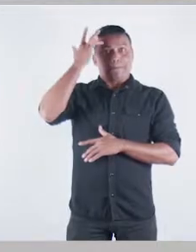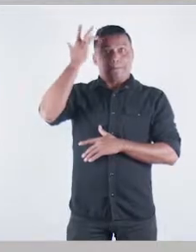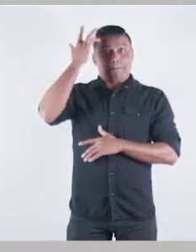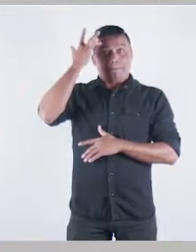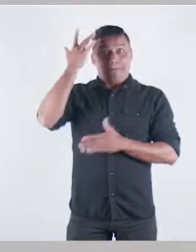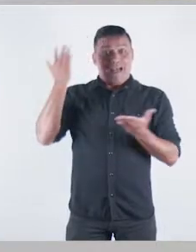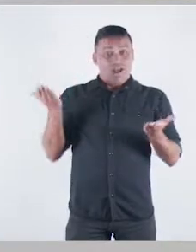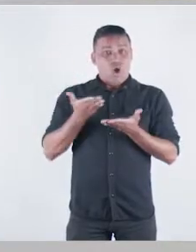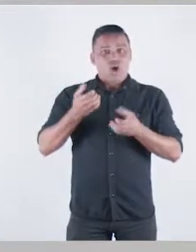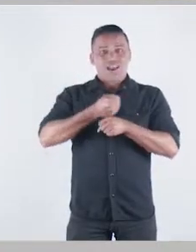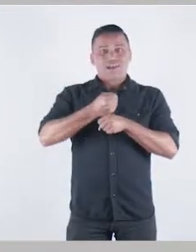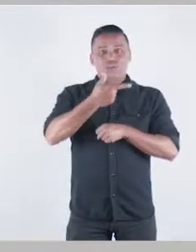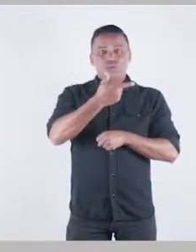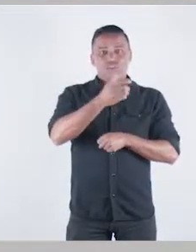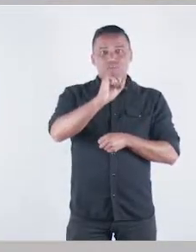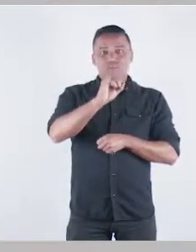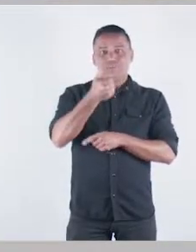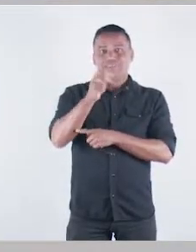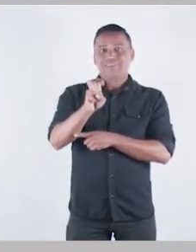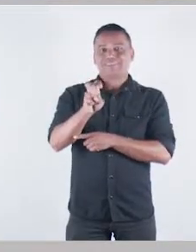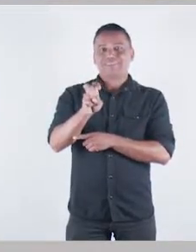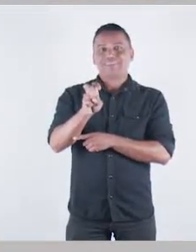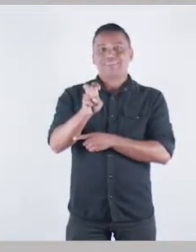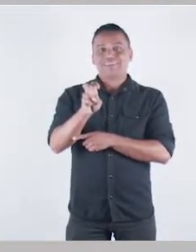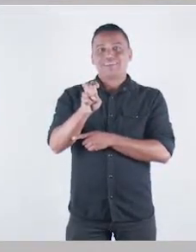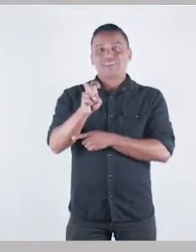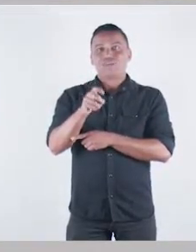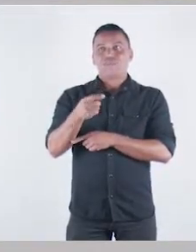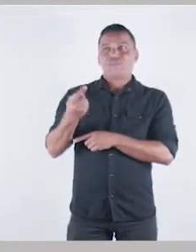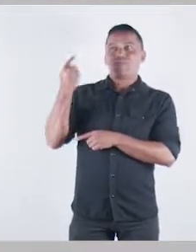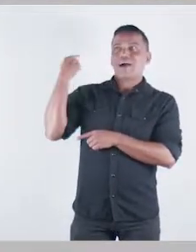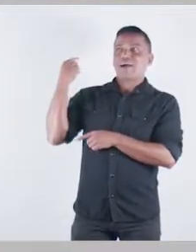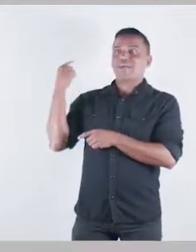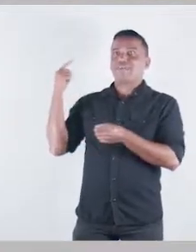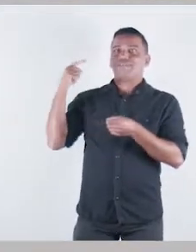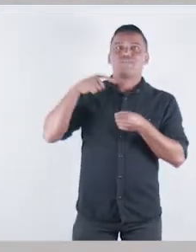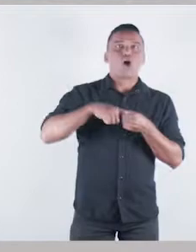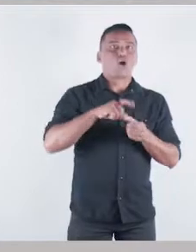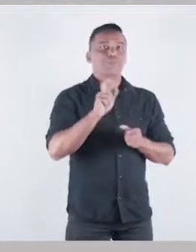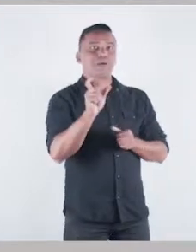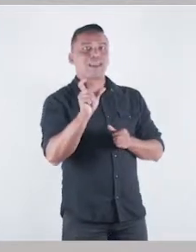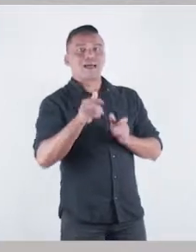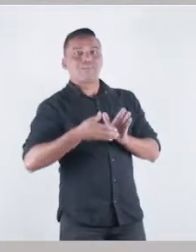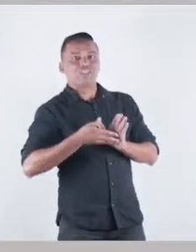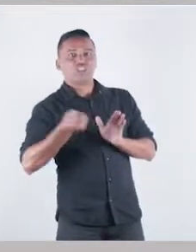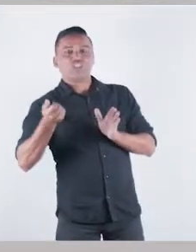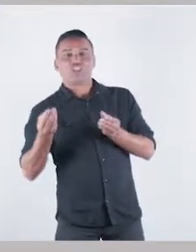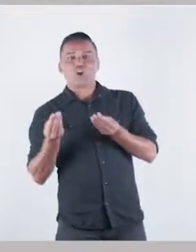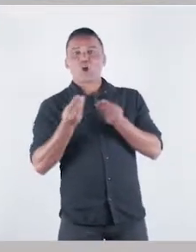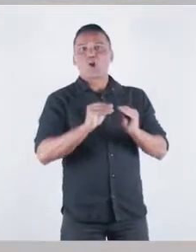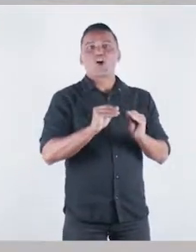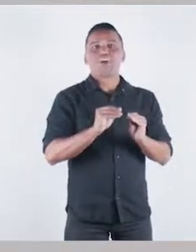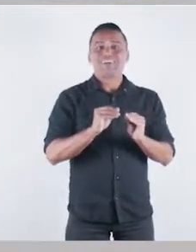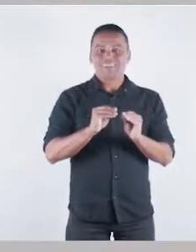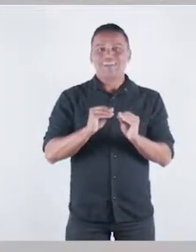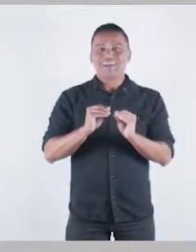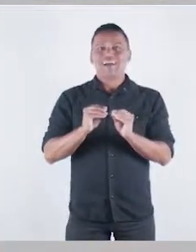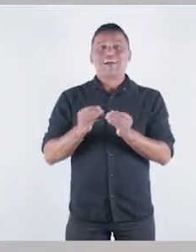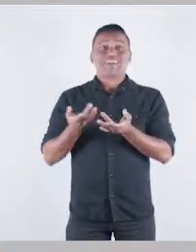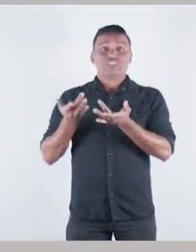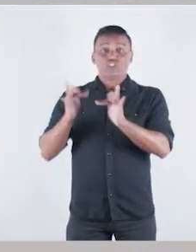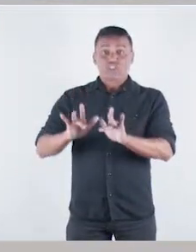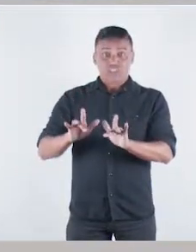2015. Então, você trabalha, burila, volta, tem uma palavra, tem uma coisa que te incomoda. Dificilmente eu desisto do poema.